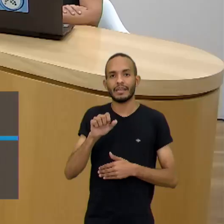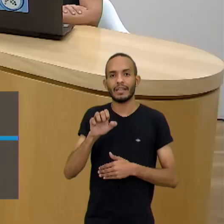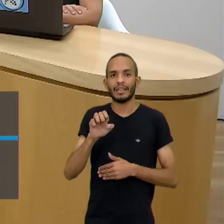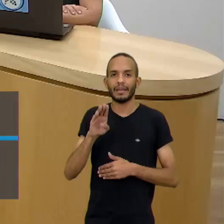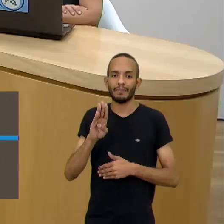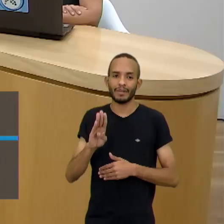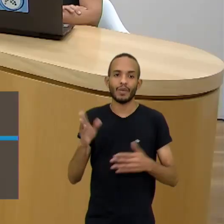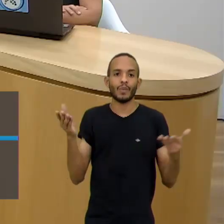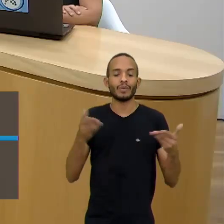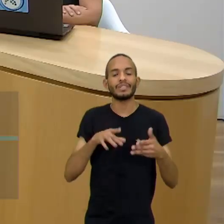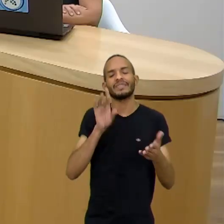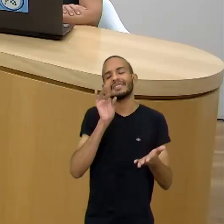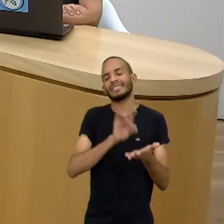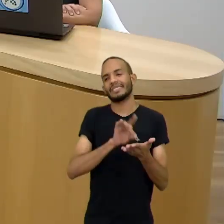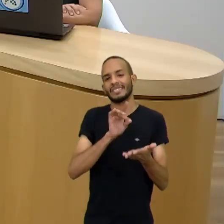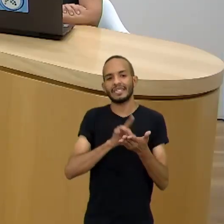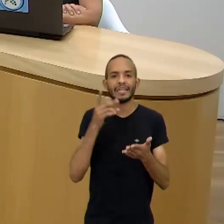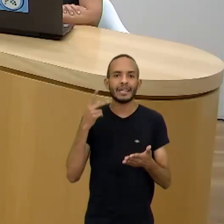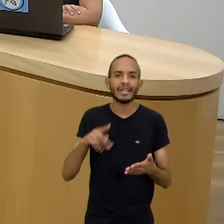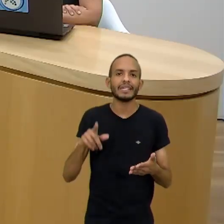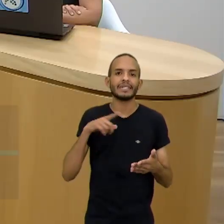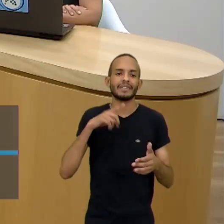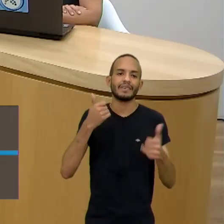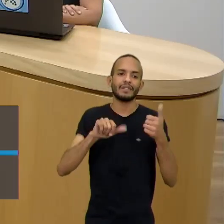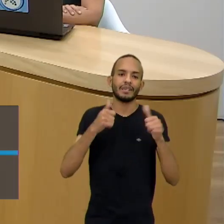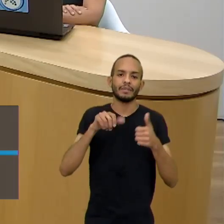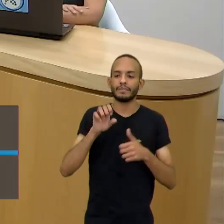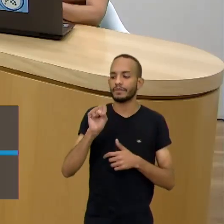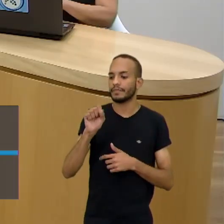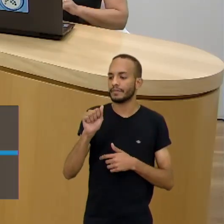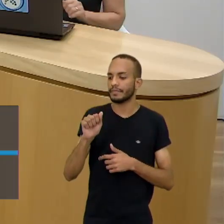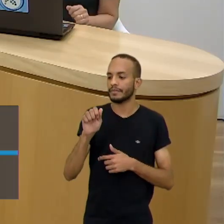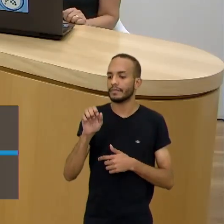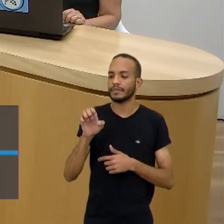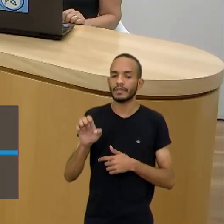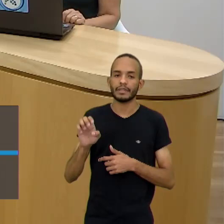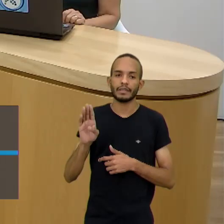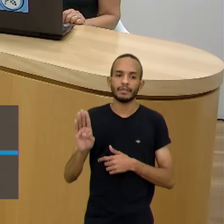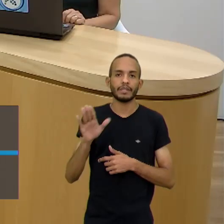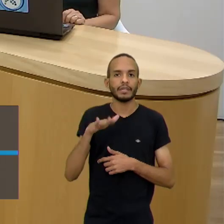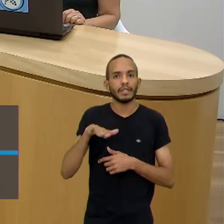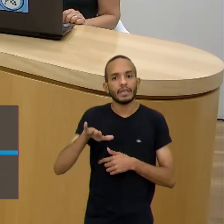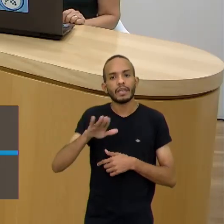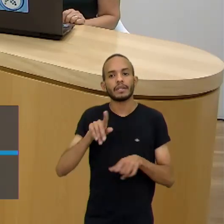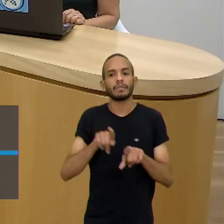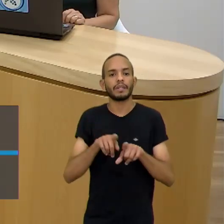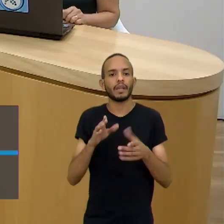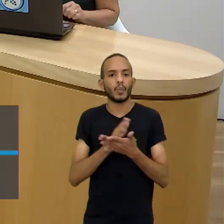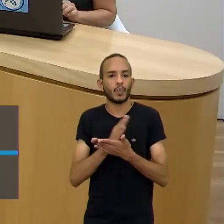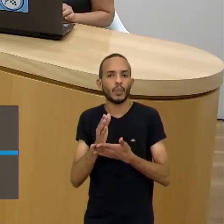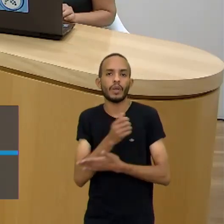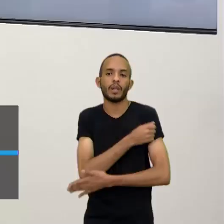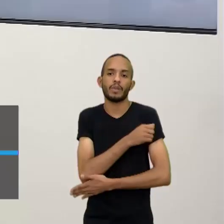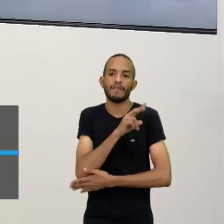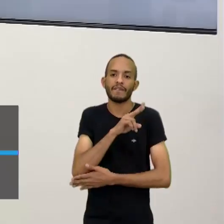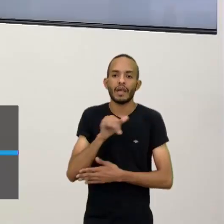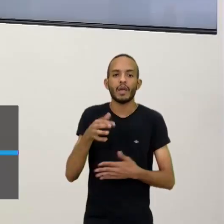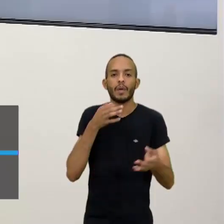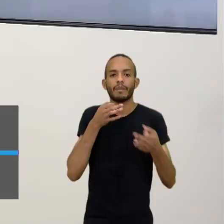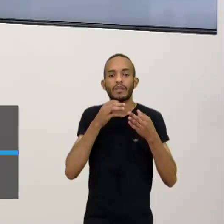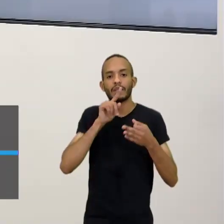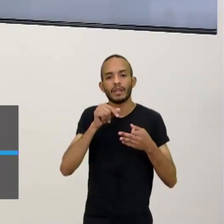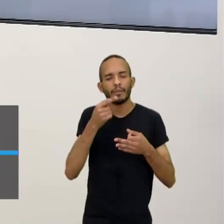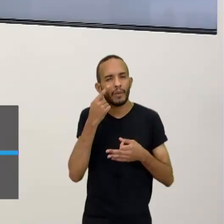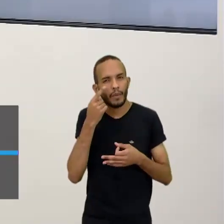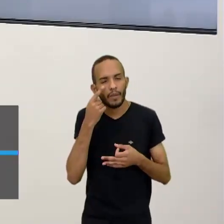é mesmo. O Moisés também comentou aqui que ele fez a avaliação do SAEB. Ele, né, alguns alunos vão comentar comigo depois e